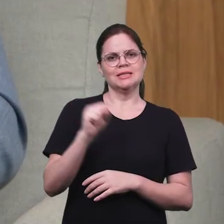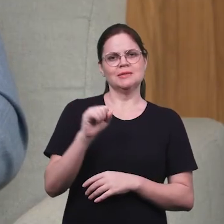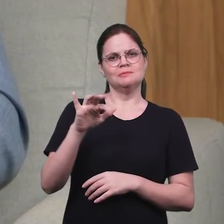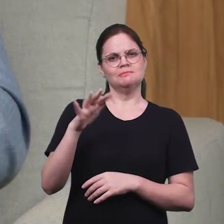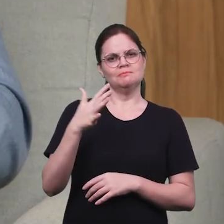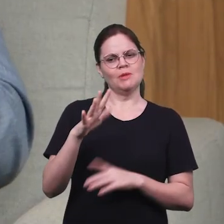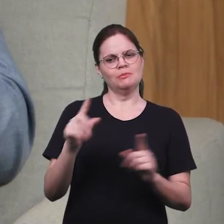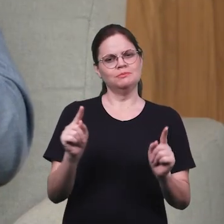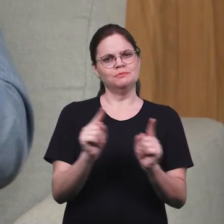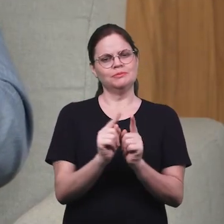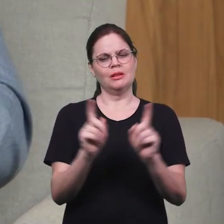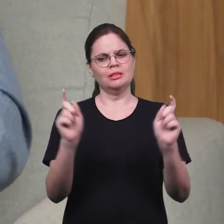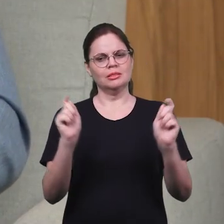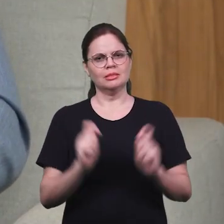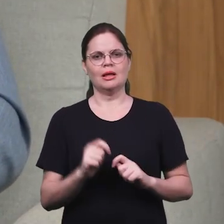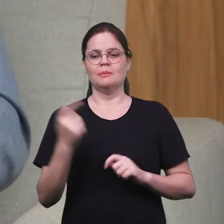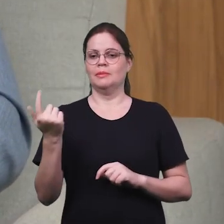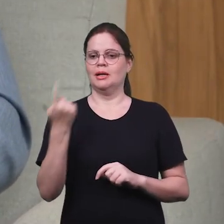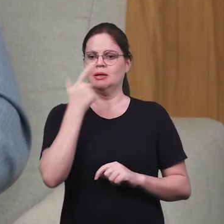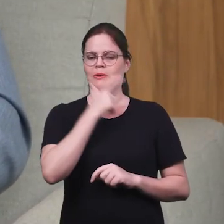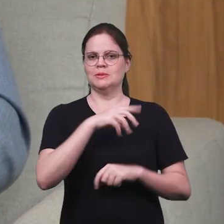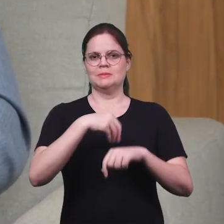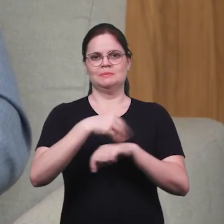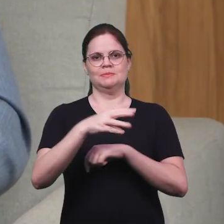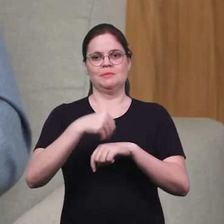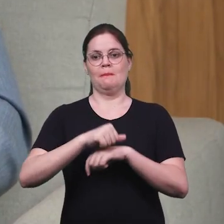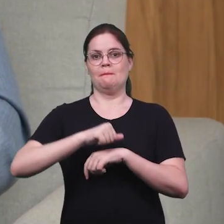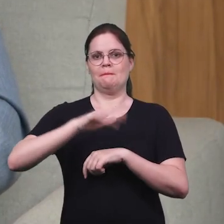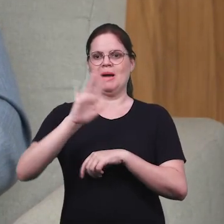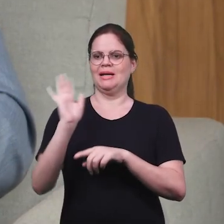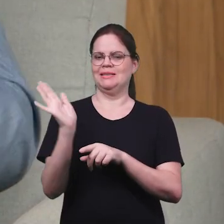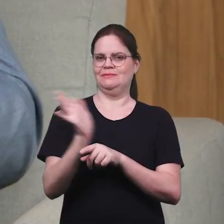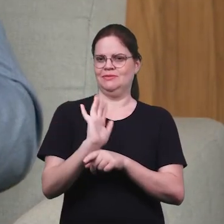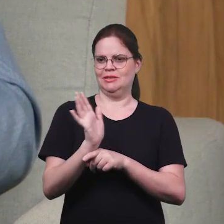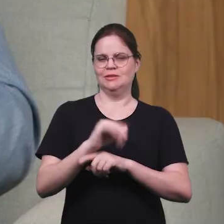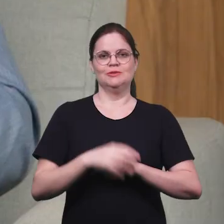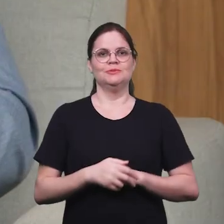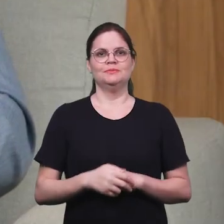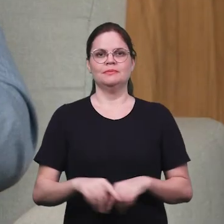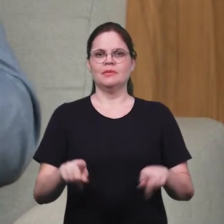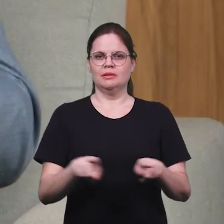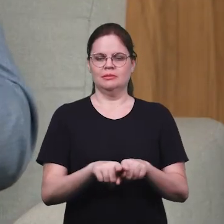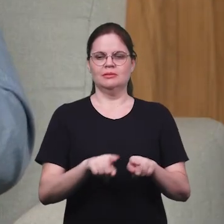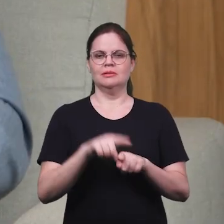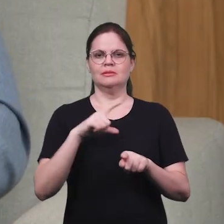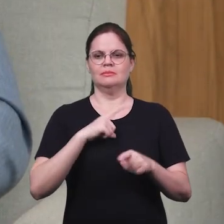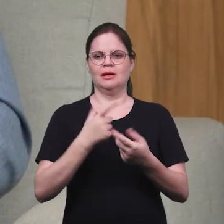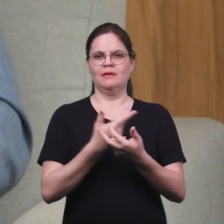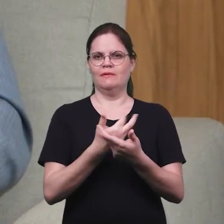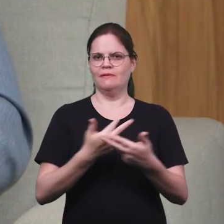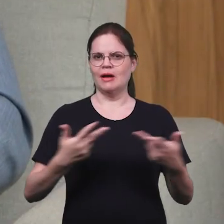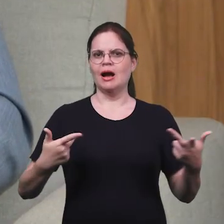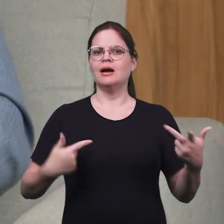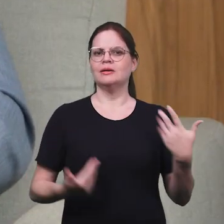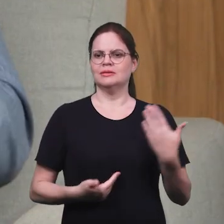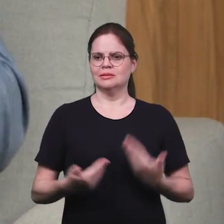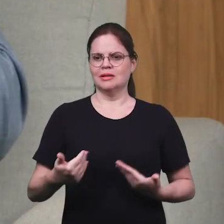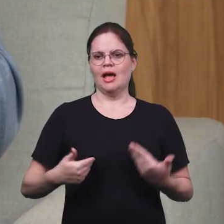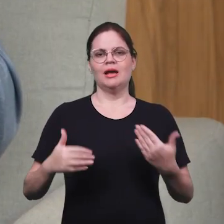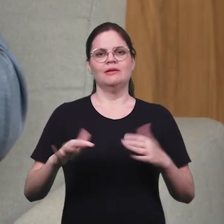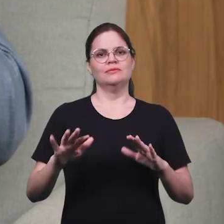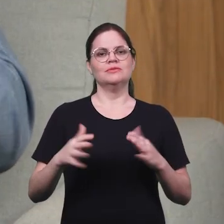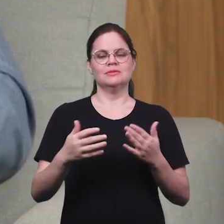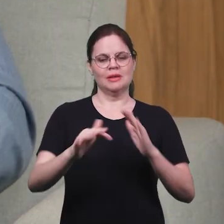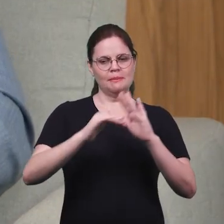curto, até para a gente conseguir exibir mais vídeos. Muitos vídeos chegam, muitos irmãos participam e